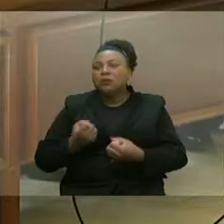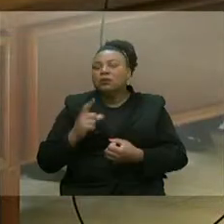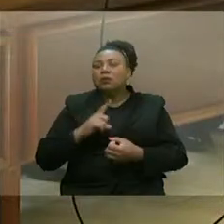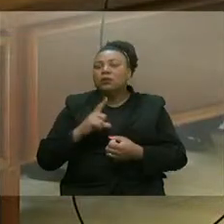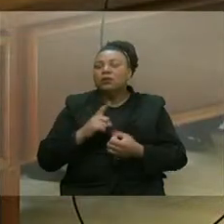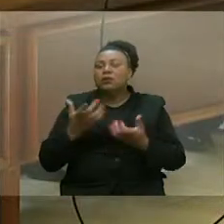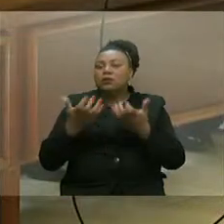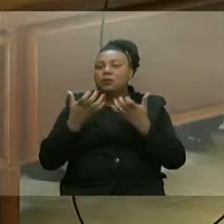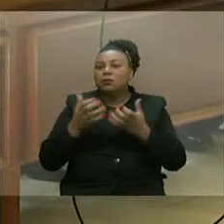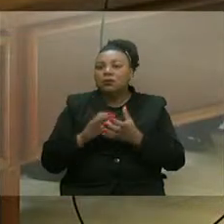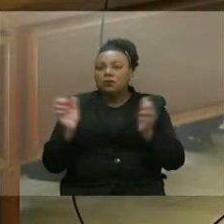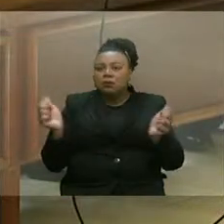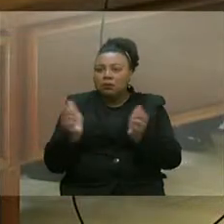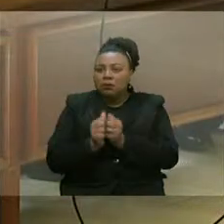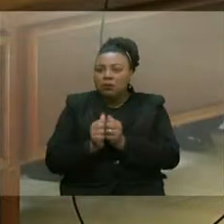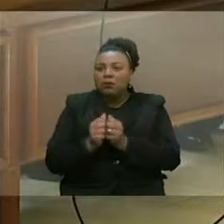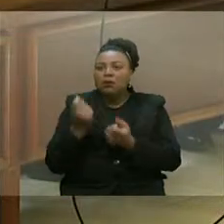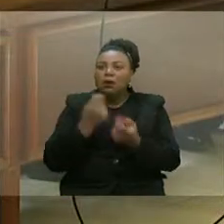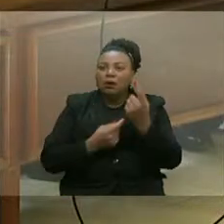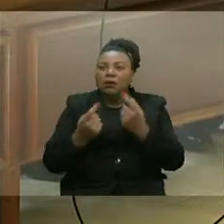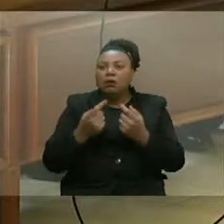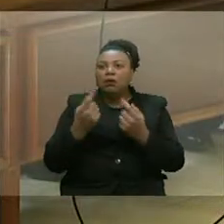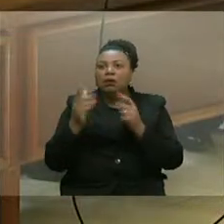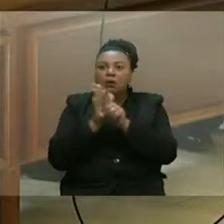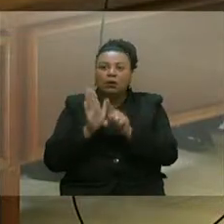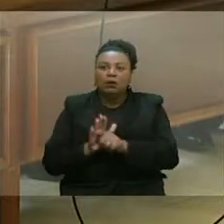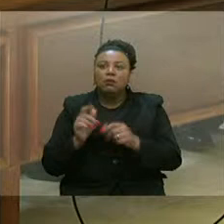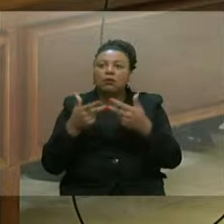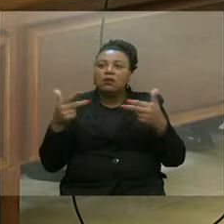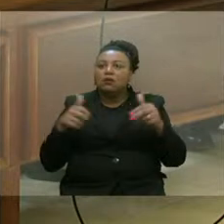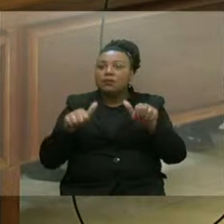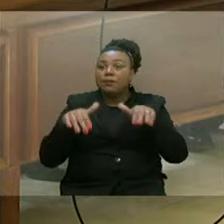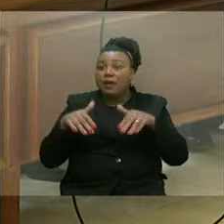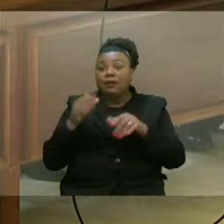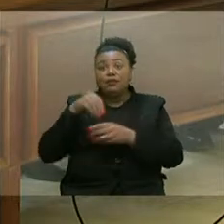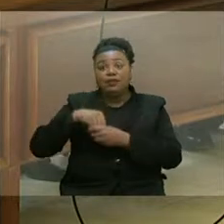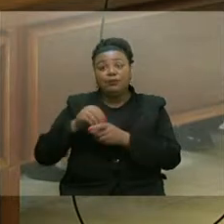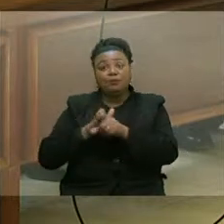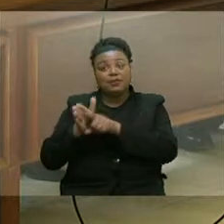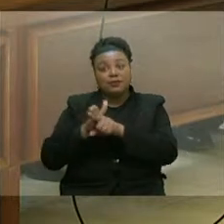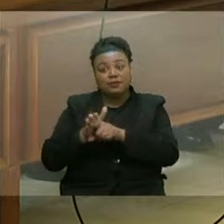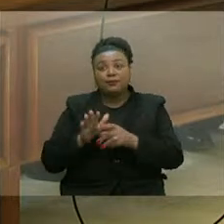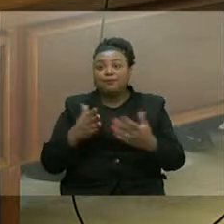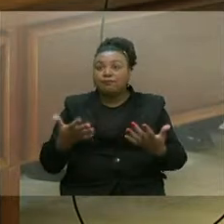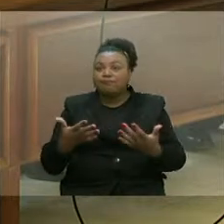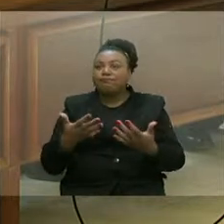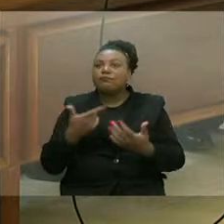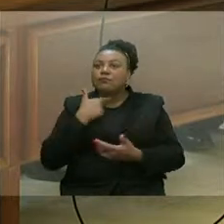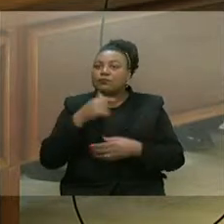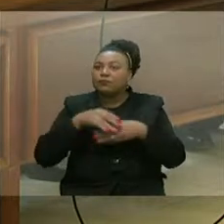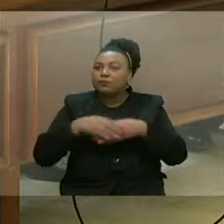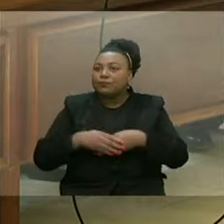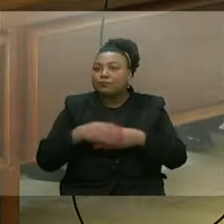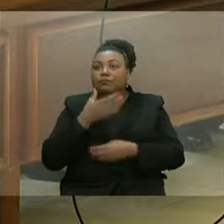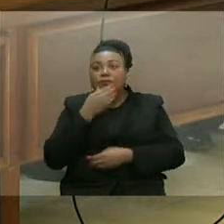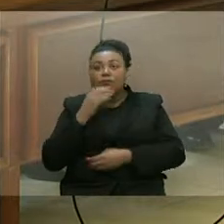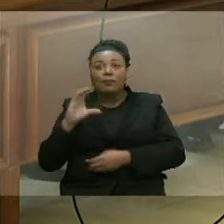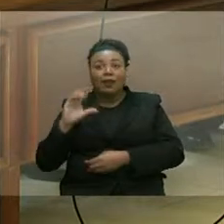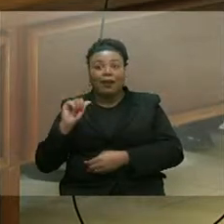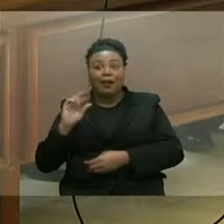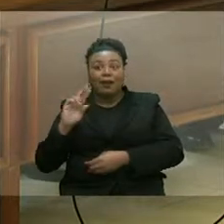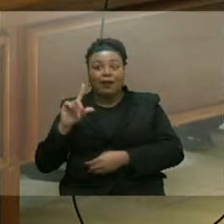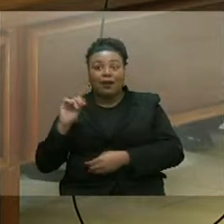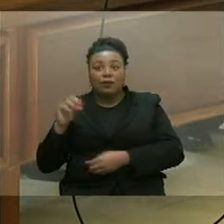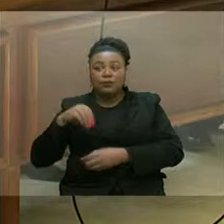colocar junto alguns questionamentos da Assembleia nessa pesquisa, né? Então, gostaria de fazer uma saudação ao doutor Carlos Isaia